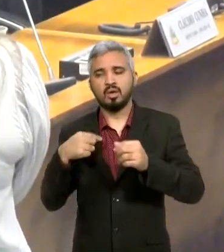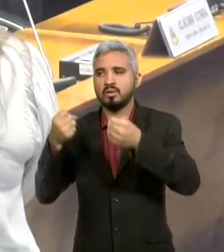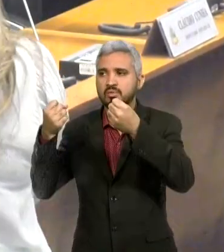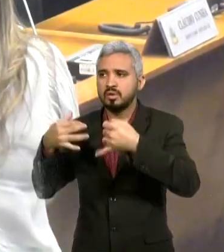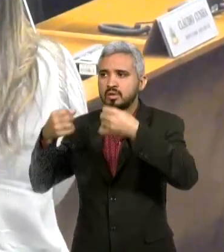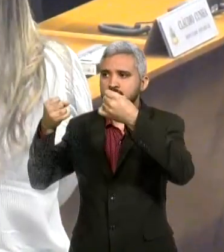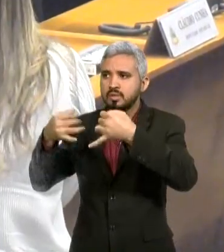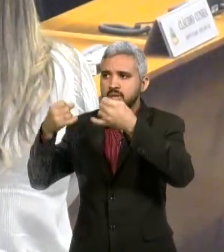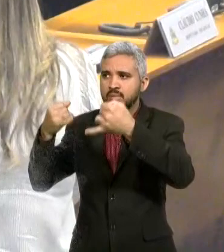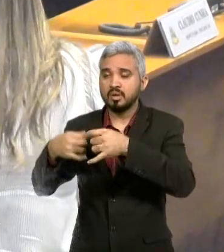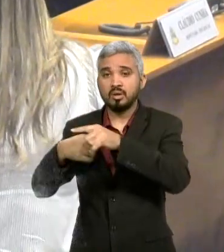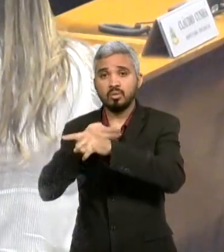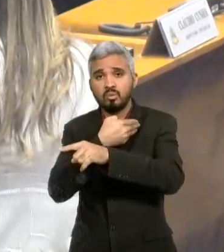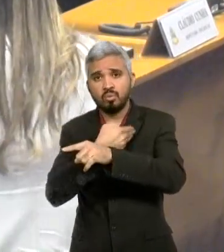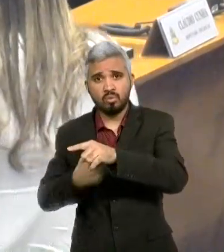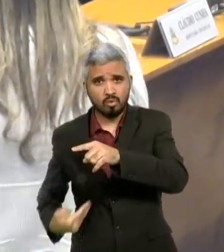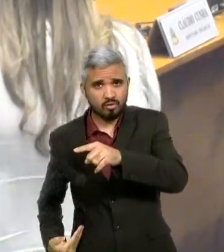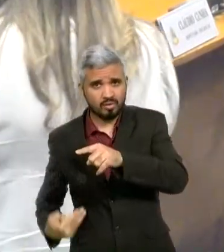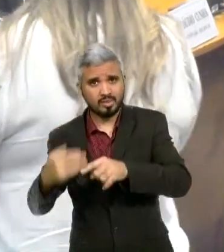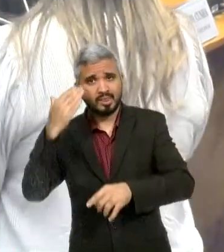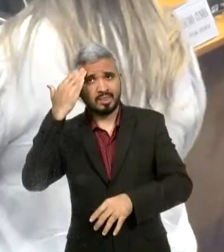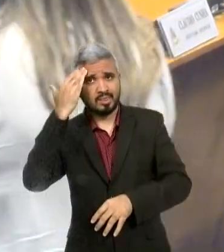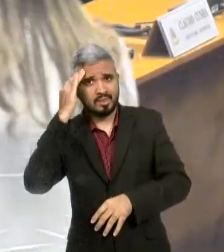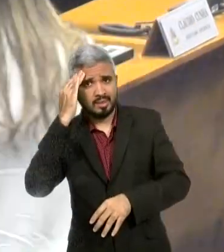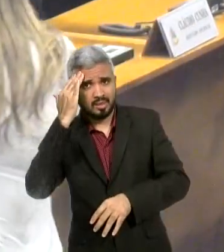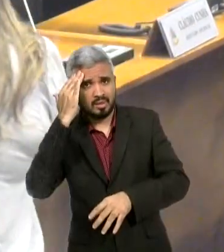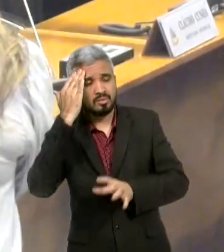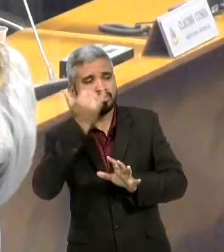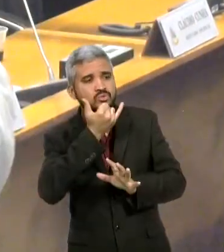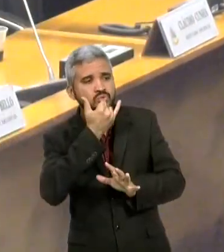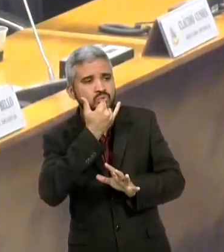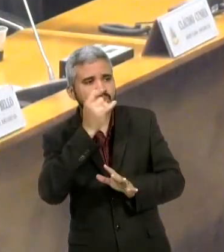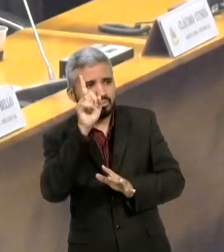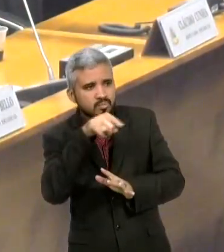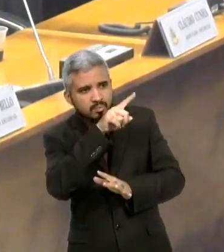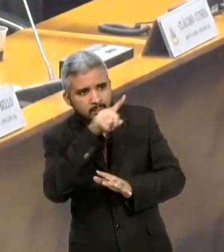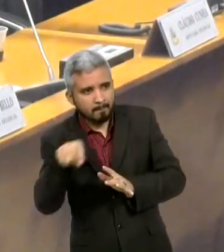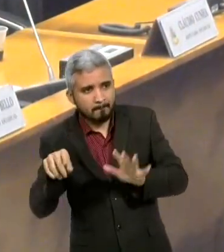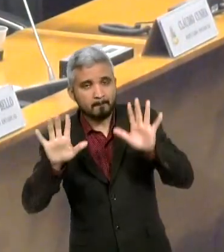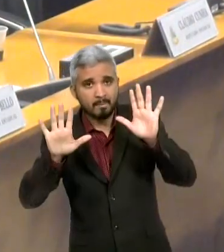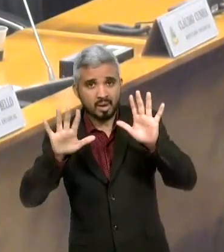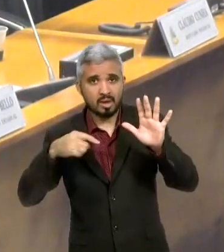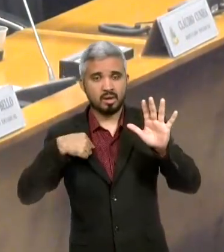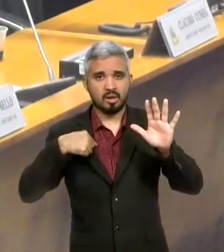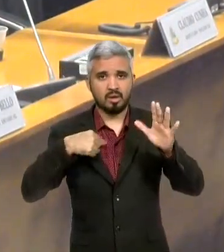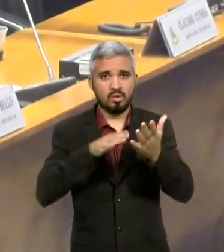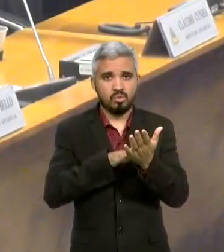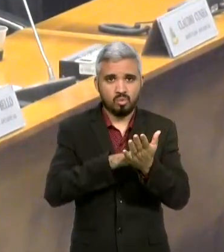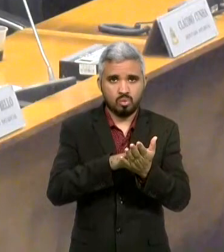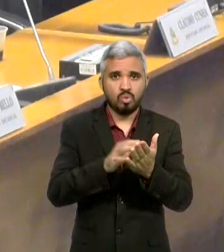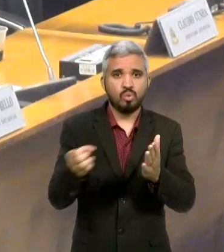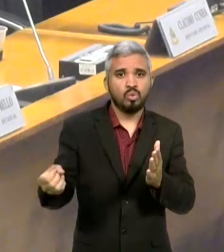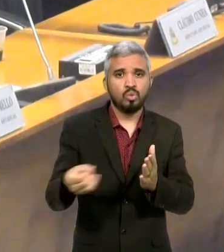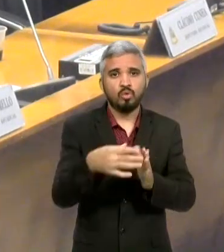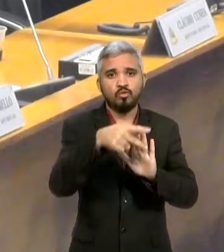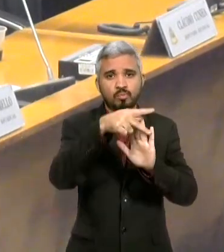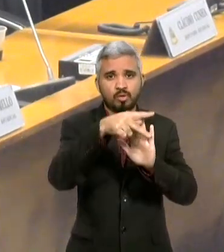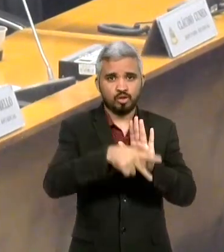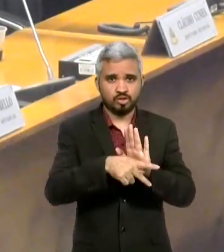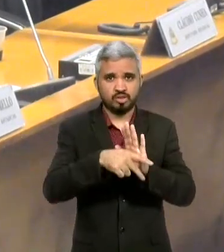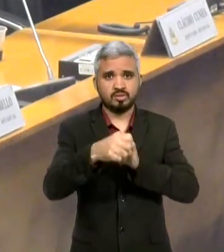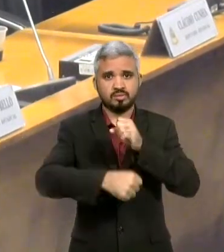este projeto. Mas chegamos ao entendimento de que nós iríamos apresentar um novo projeto. Apresentamos um novo projeto no ano de